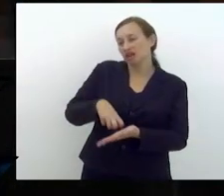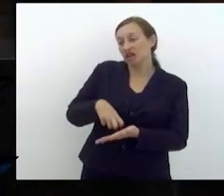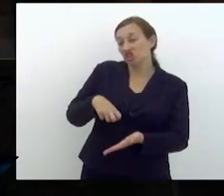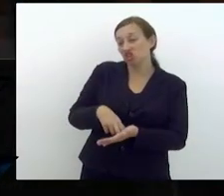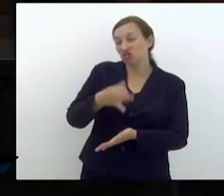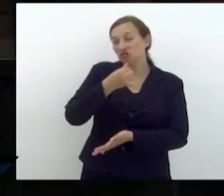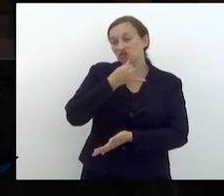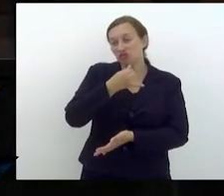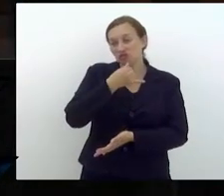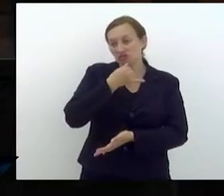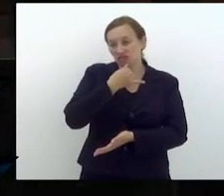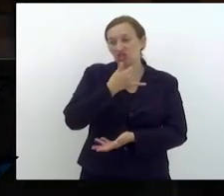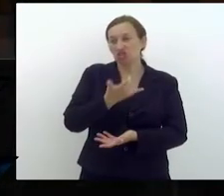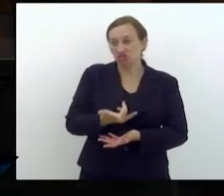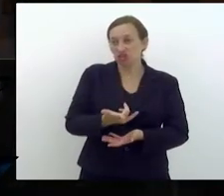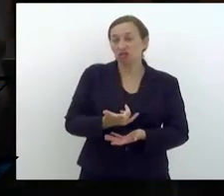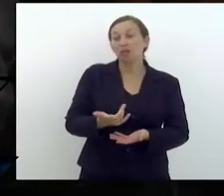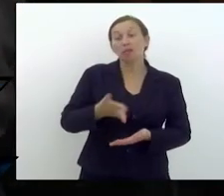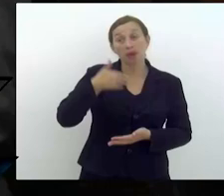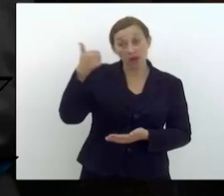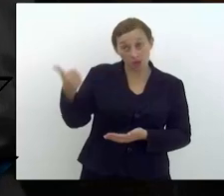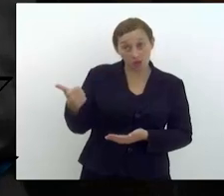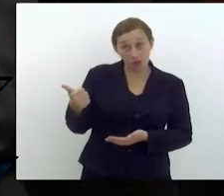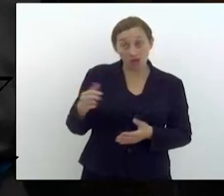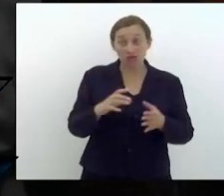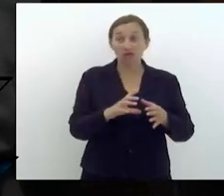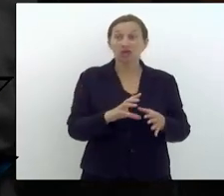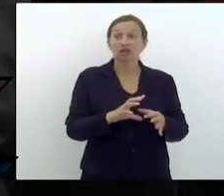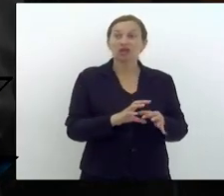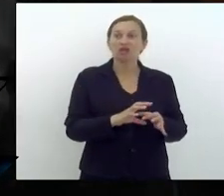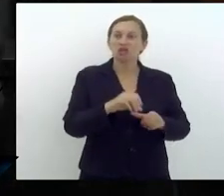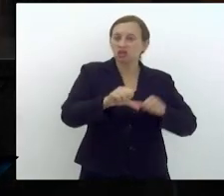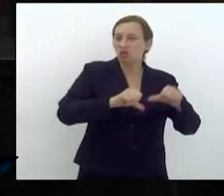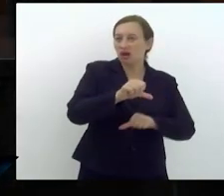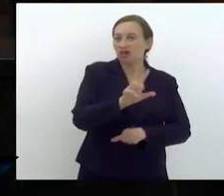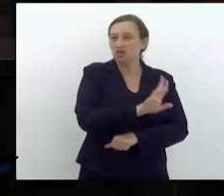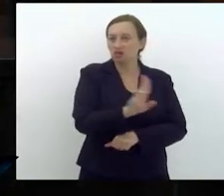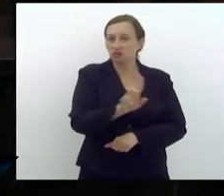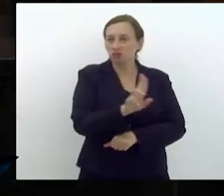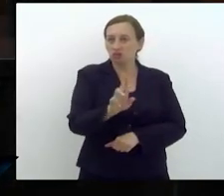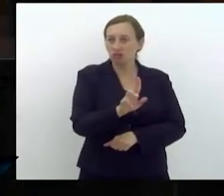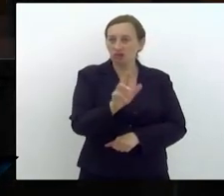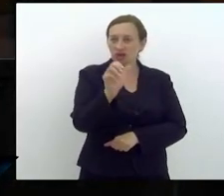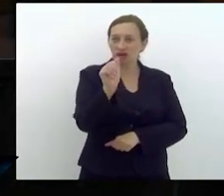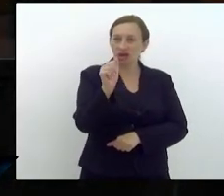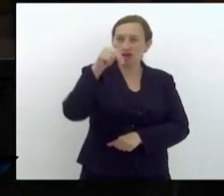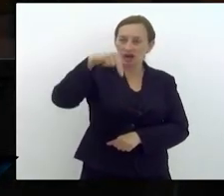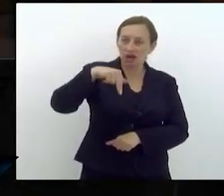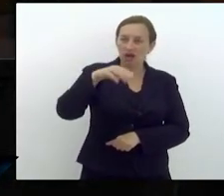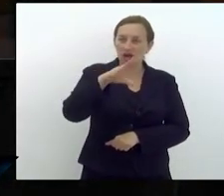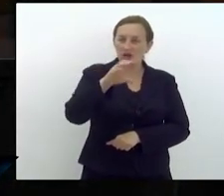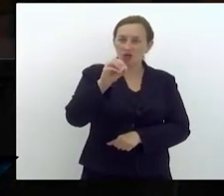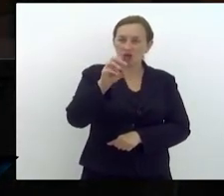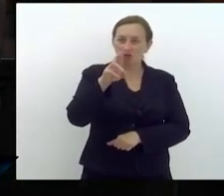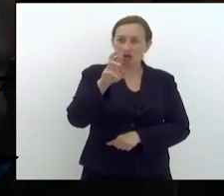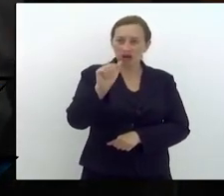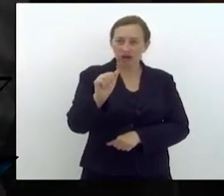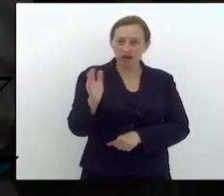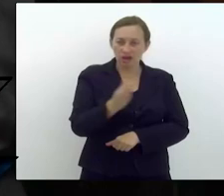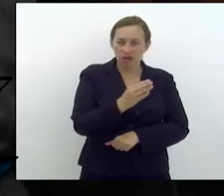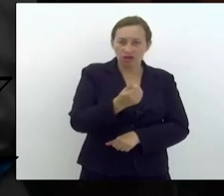era melhor que ele tivesse o nome anterior de âncora fiscal Deputado